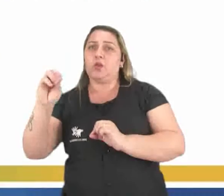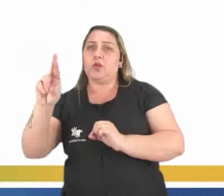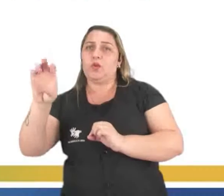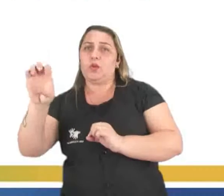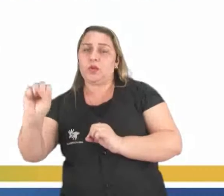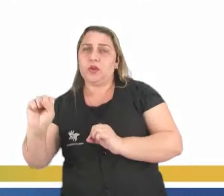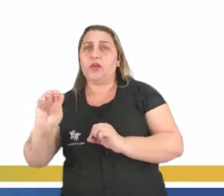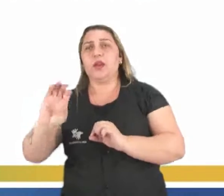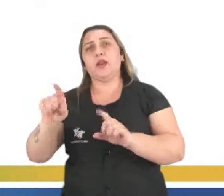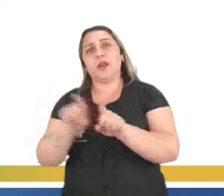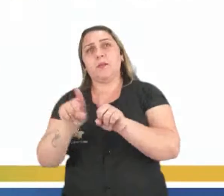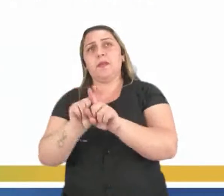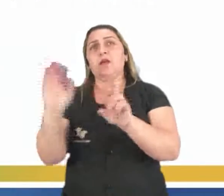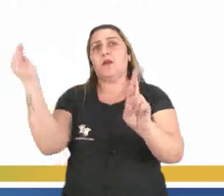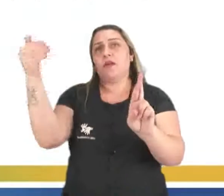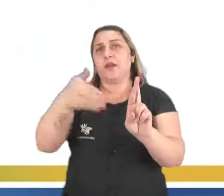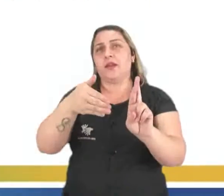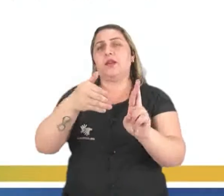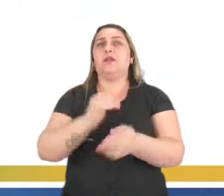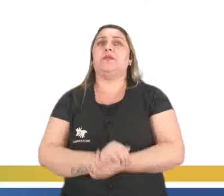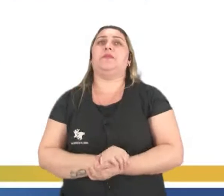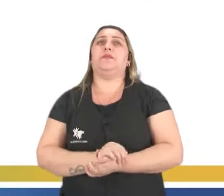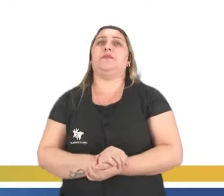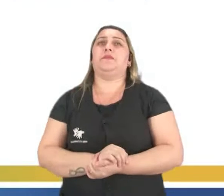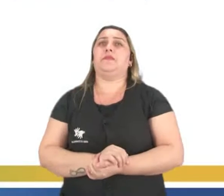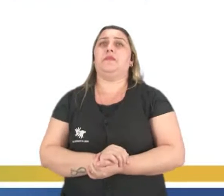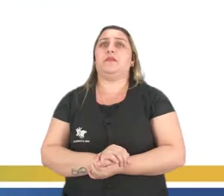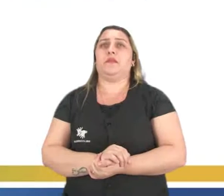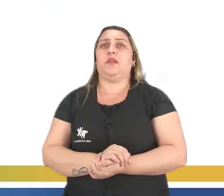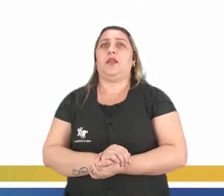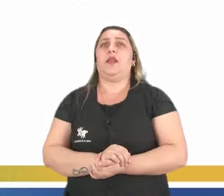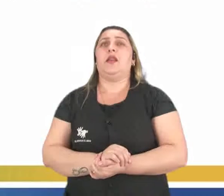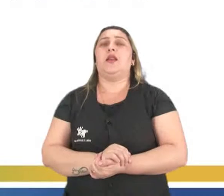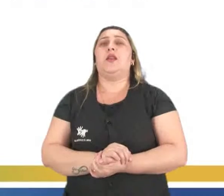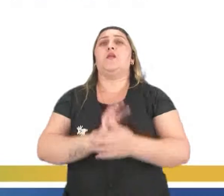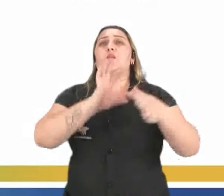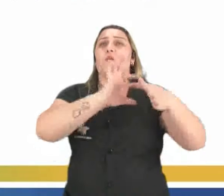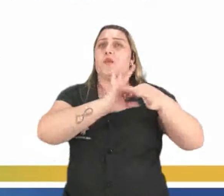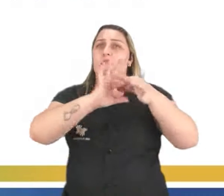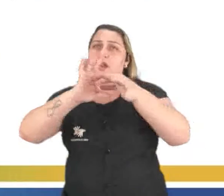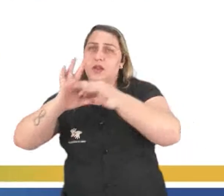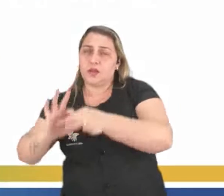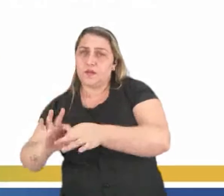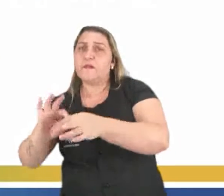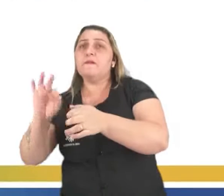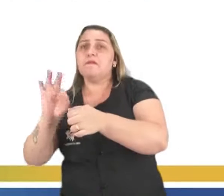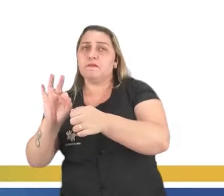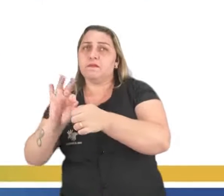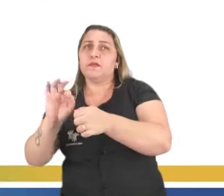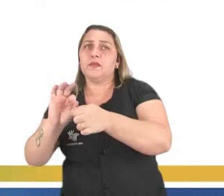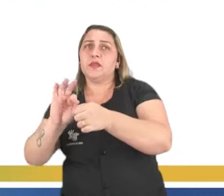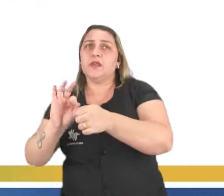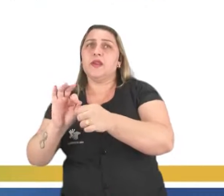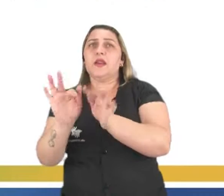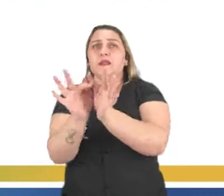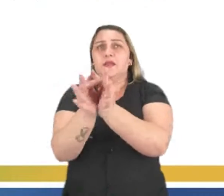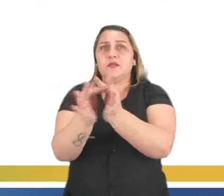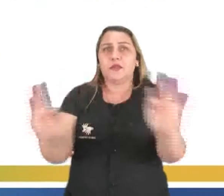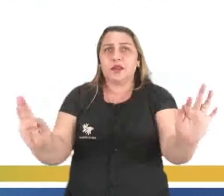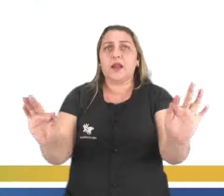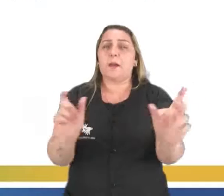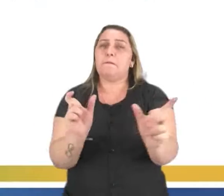o referente. Vamos lá? Conectores são os elementos coesivos que fazem a coesão entre as